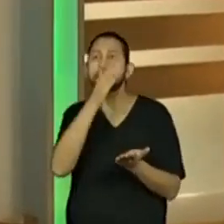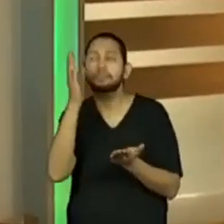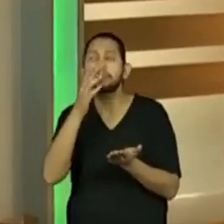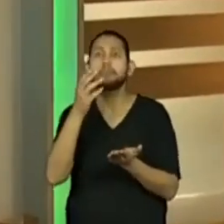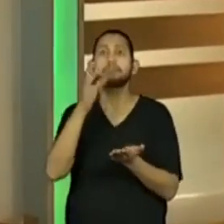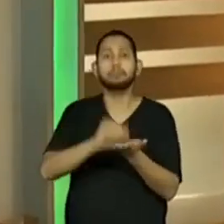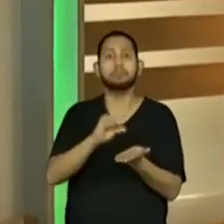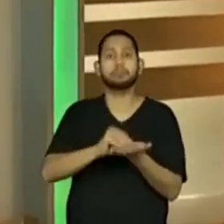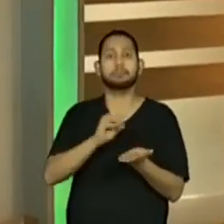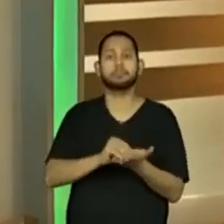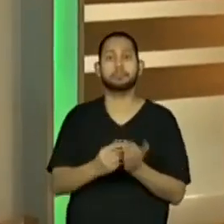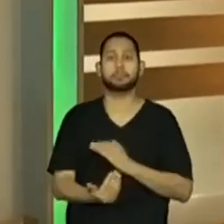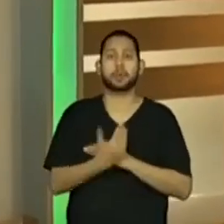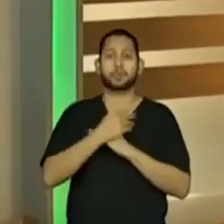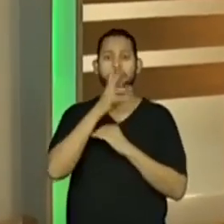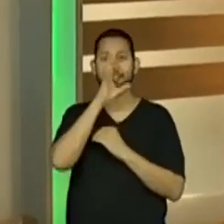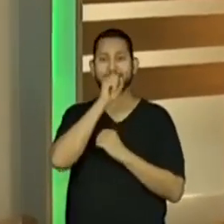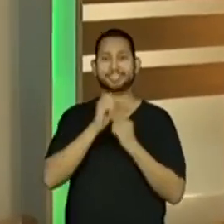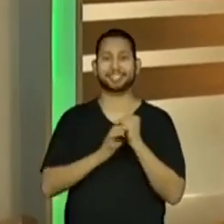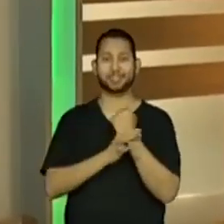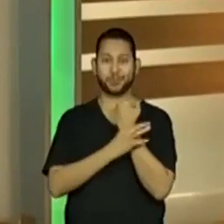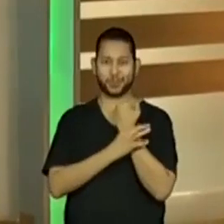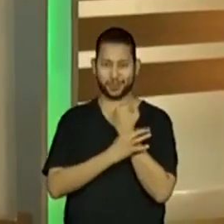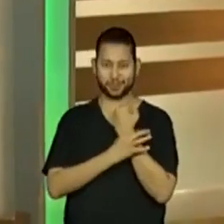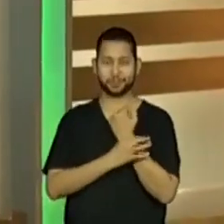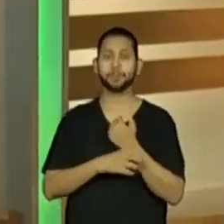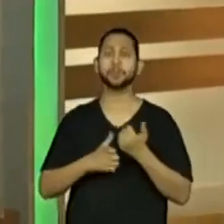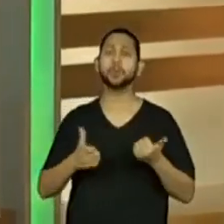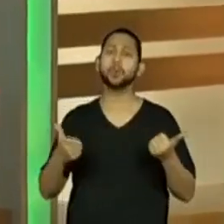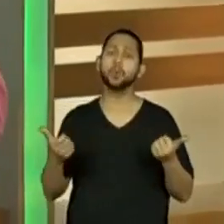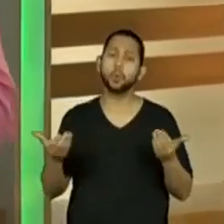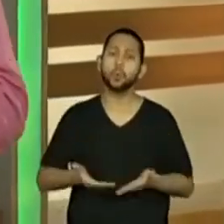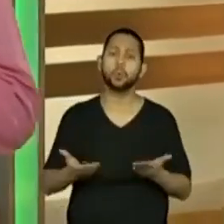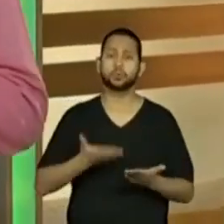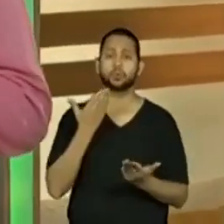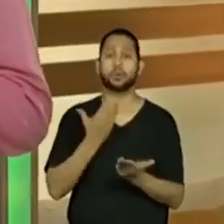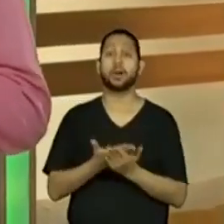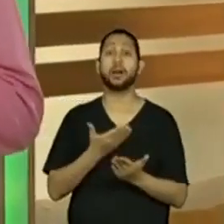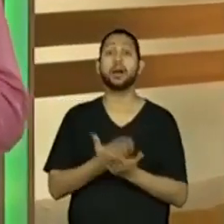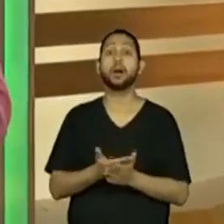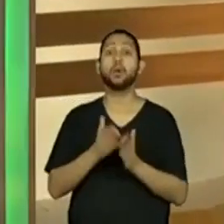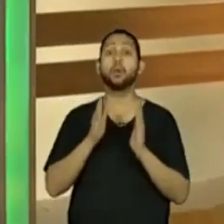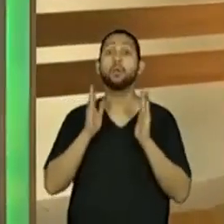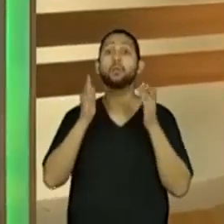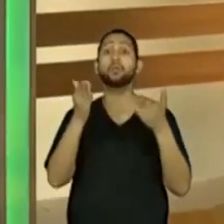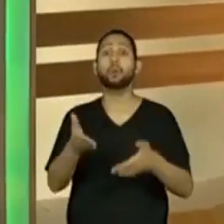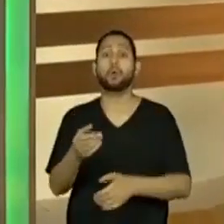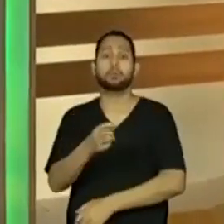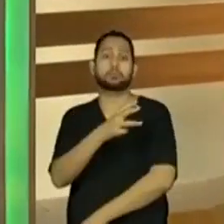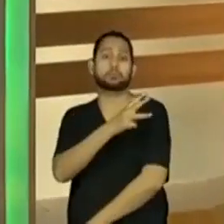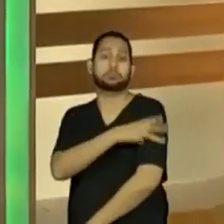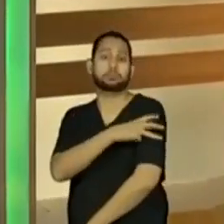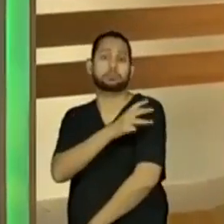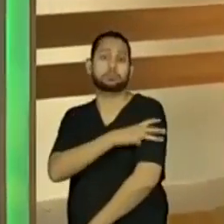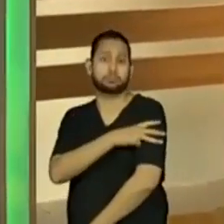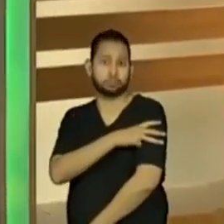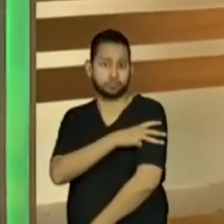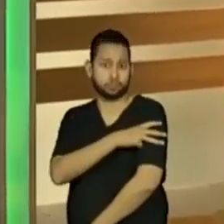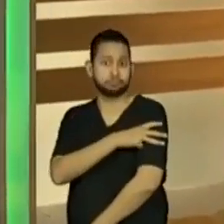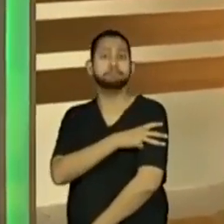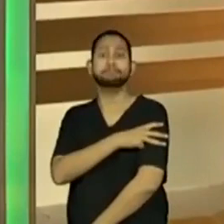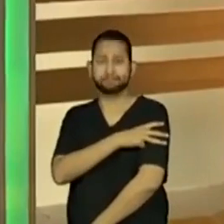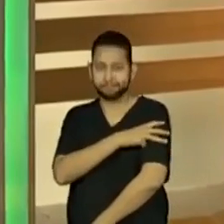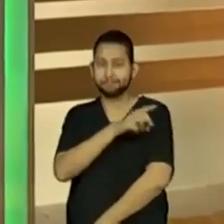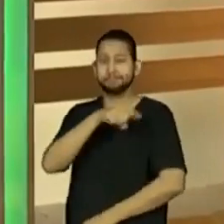aula. Essa aula, ela é especialmente dedicada ao terceiro ano do ensino